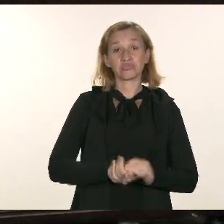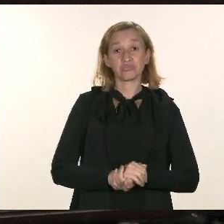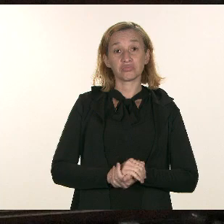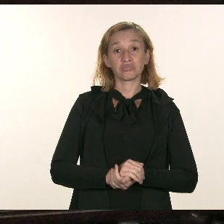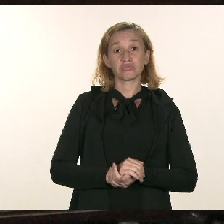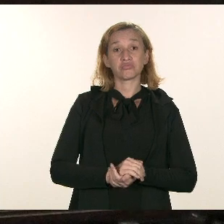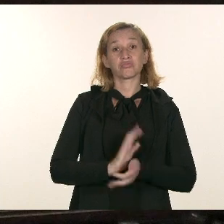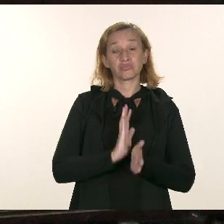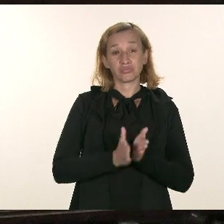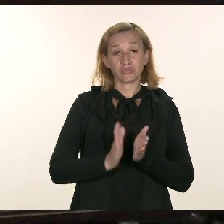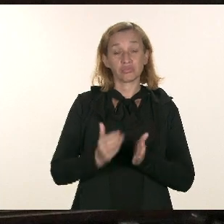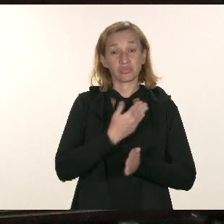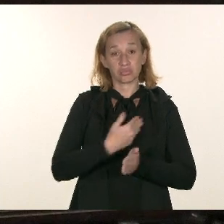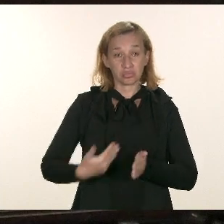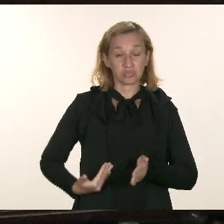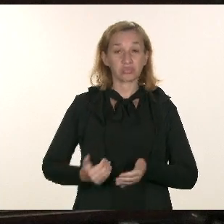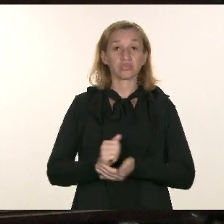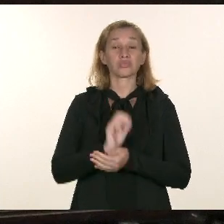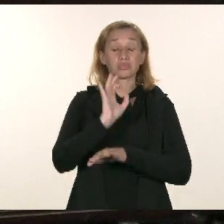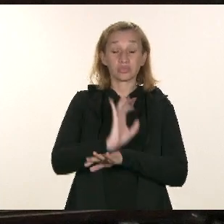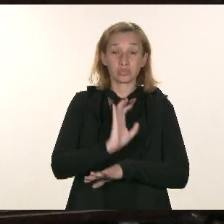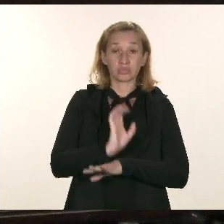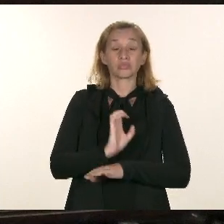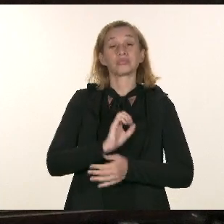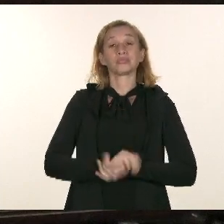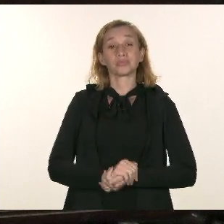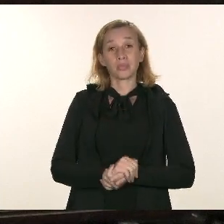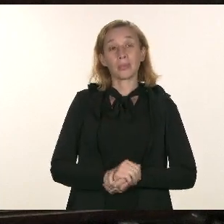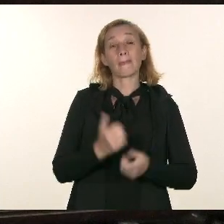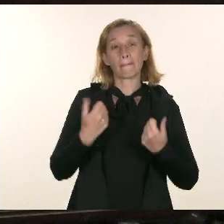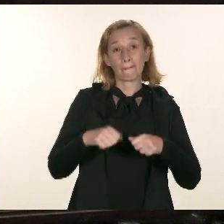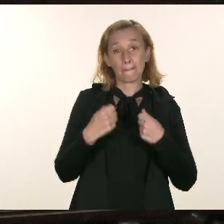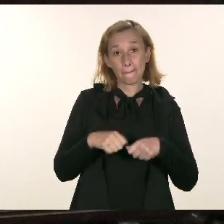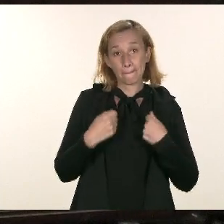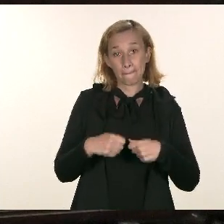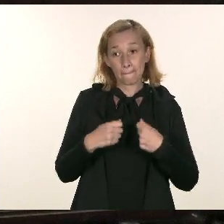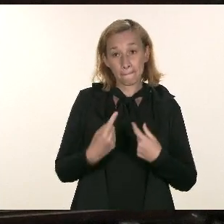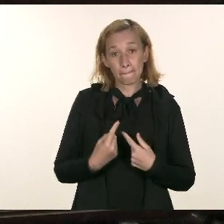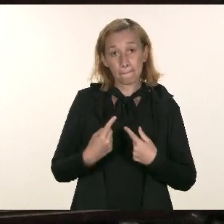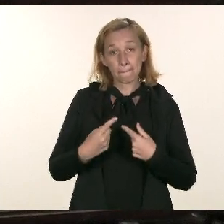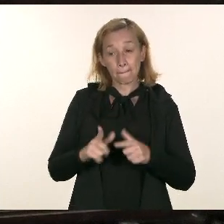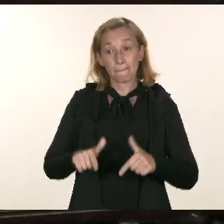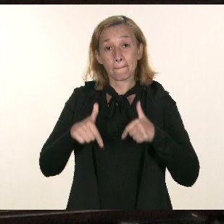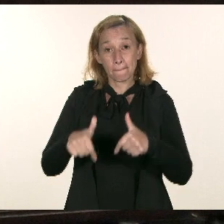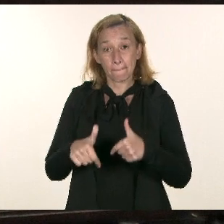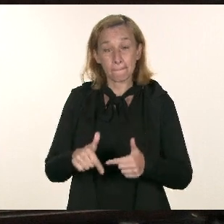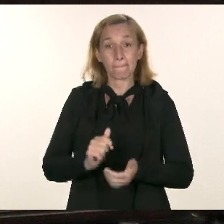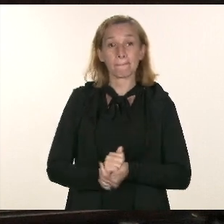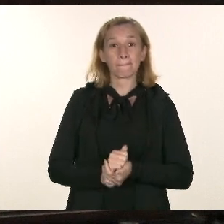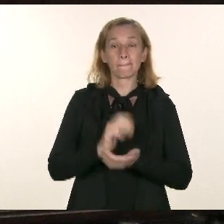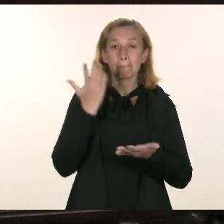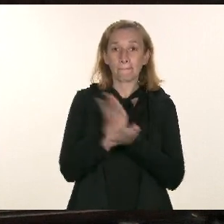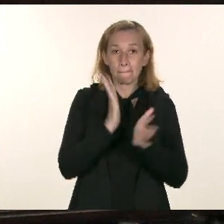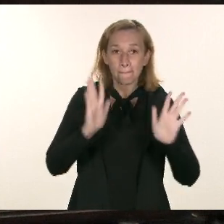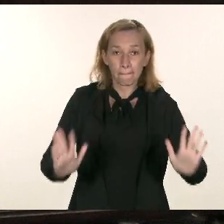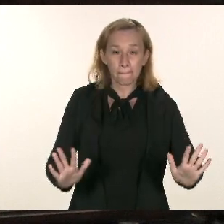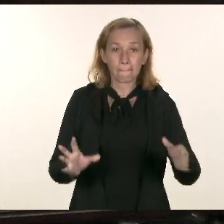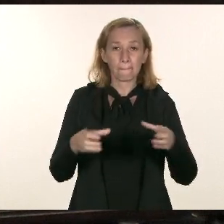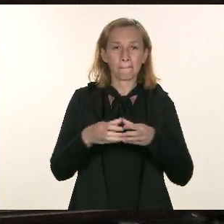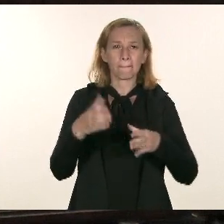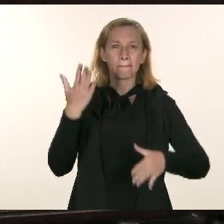ordem pública, é um caso que o Estado tem que coibir de forma veemente e acabar com essa facção que